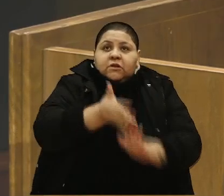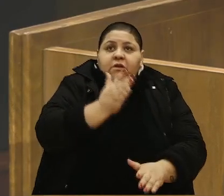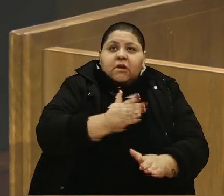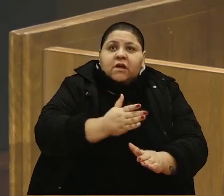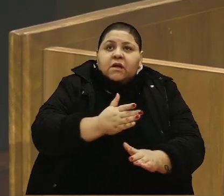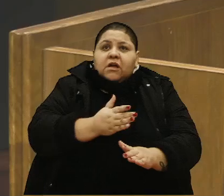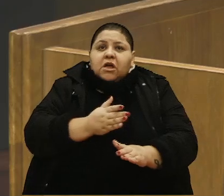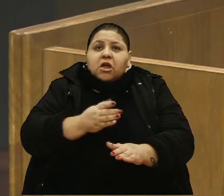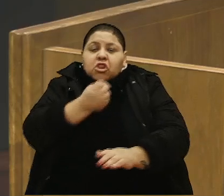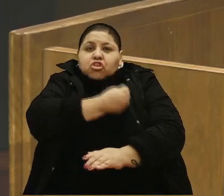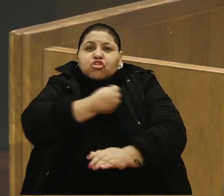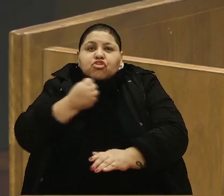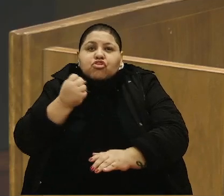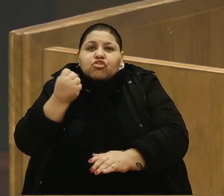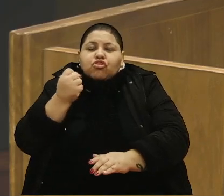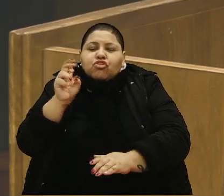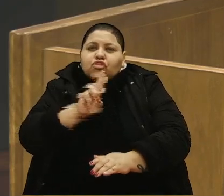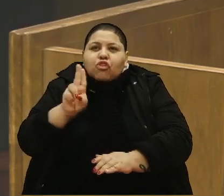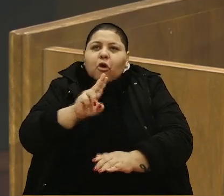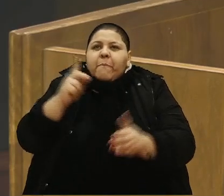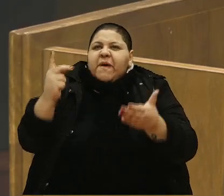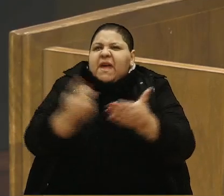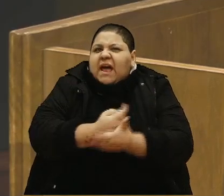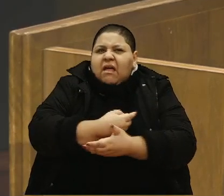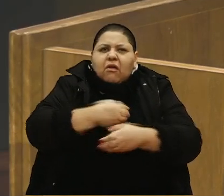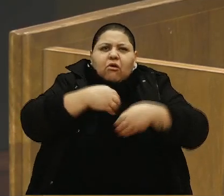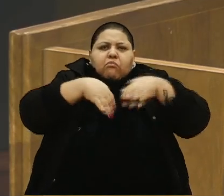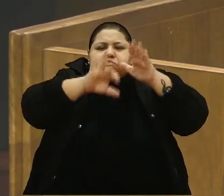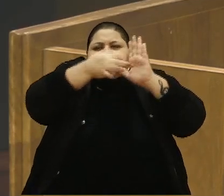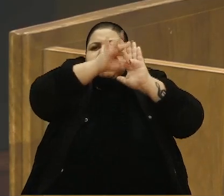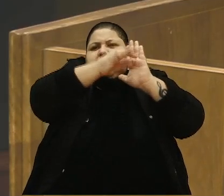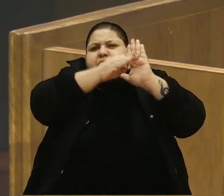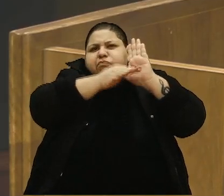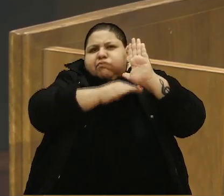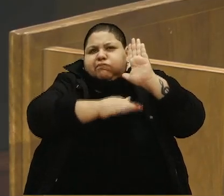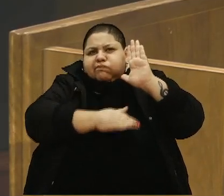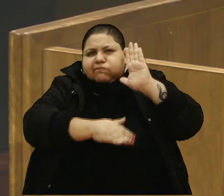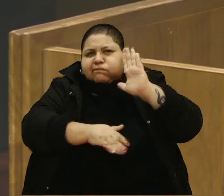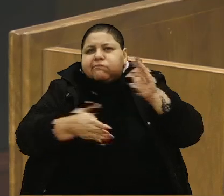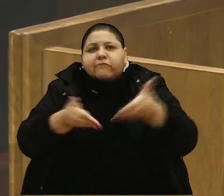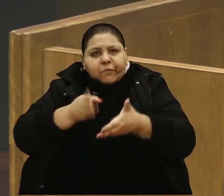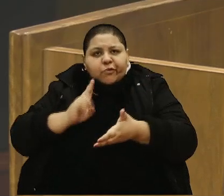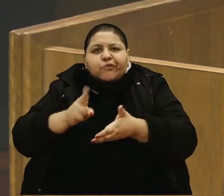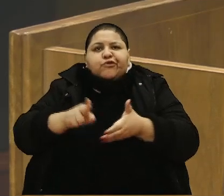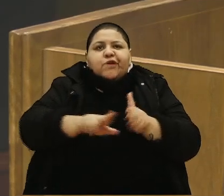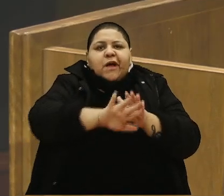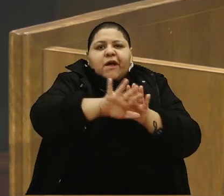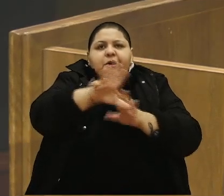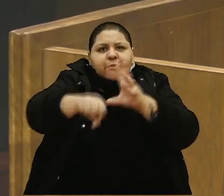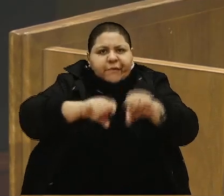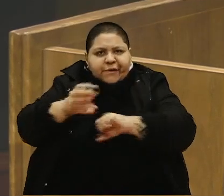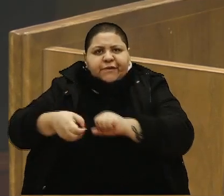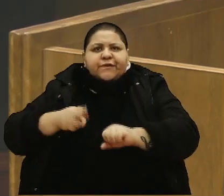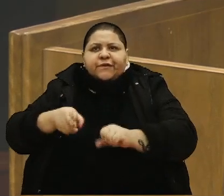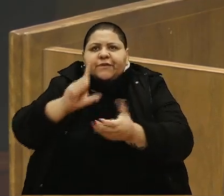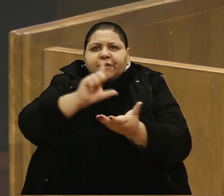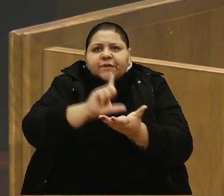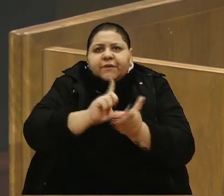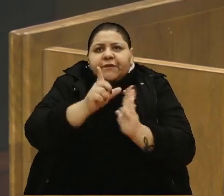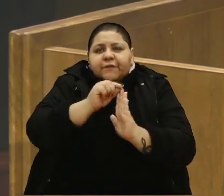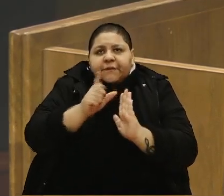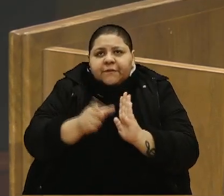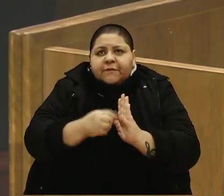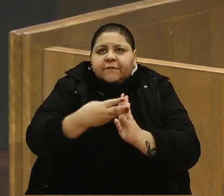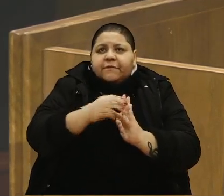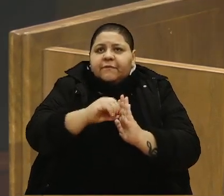identidade. Eram umas 8, 9 páginas de ocorrência, né? E a gente capturou ele e vamos continuar capturando. Eu sempre deixo aqui o artigo 301 CPP,